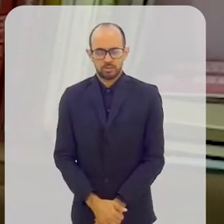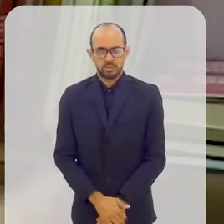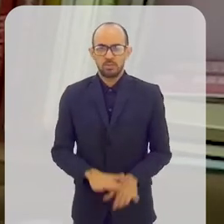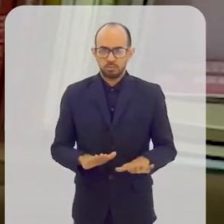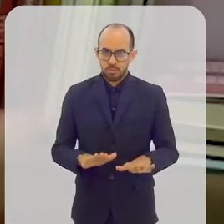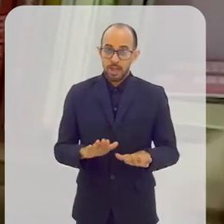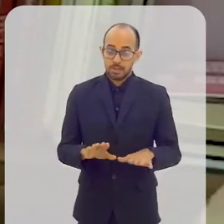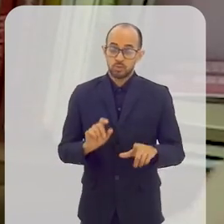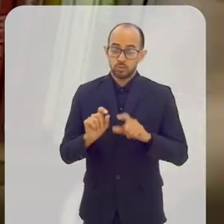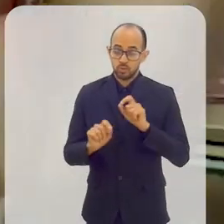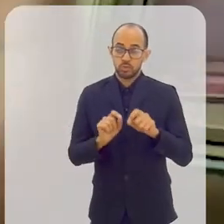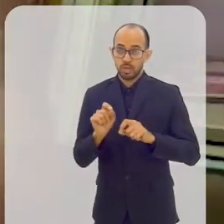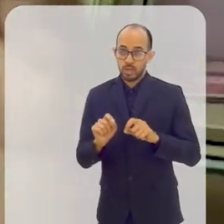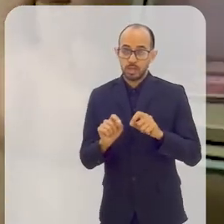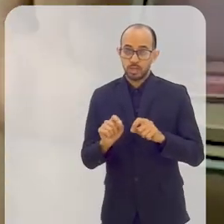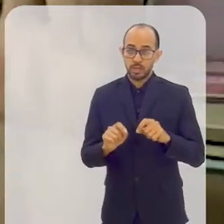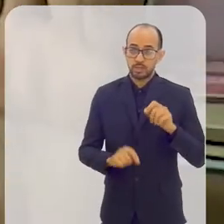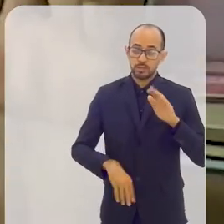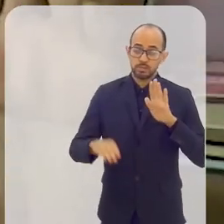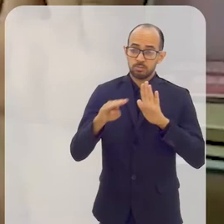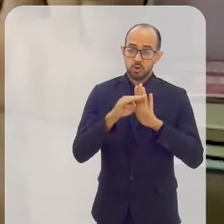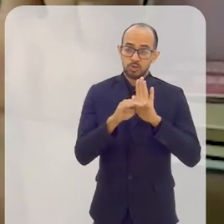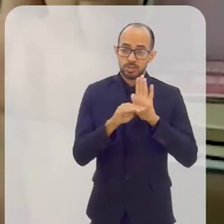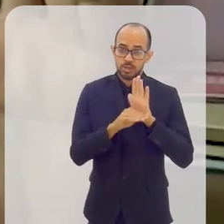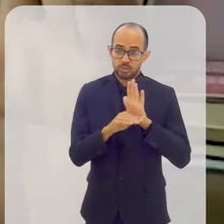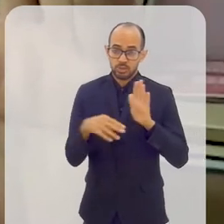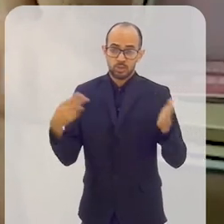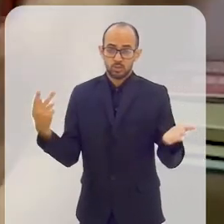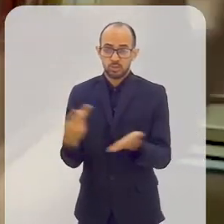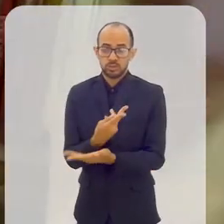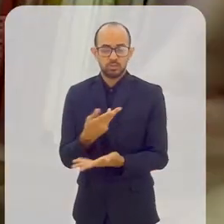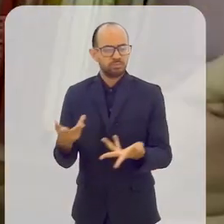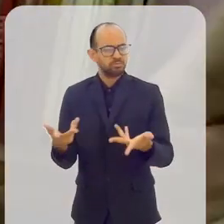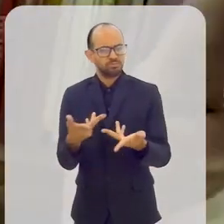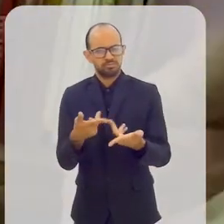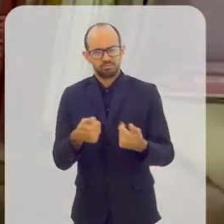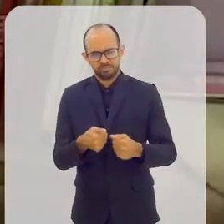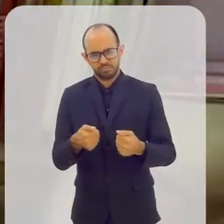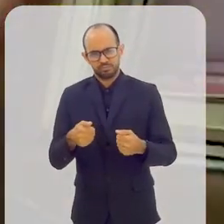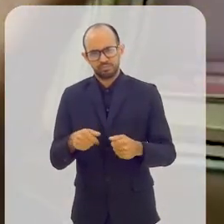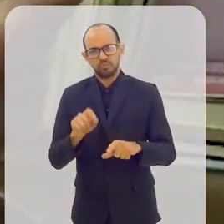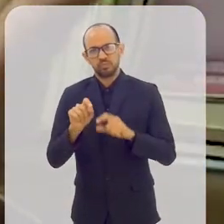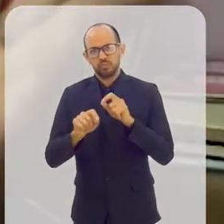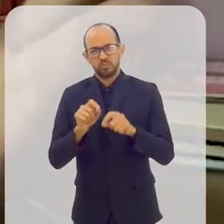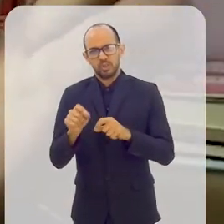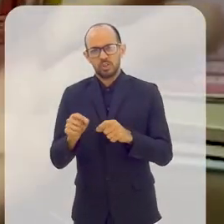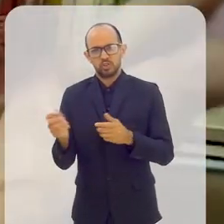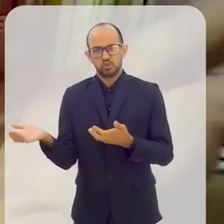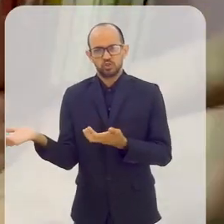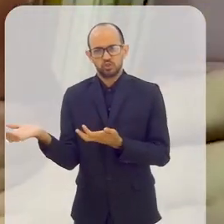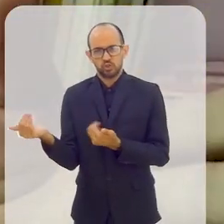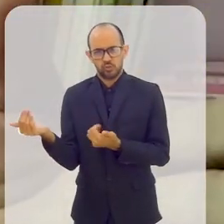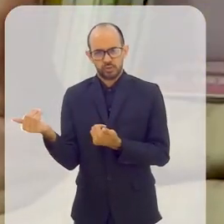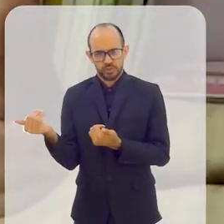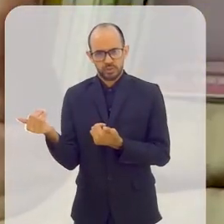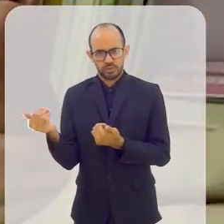esse processo que aconteceu foi um processo belíssimo por jovens,